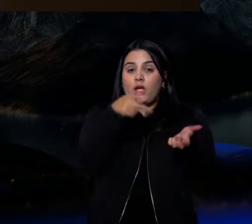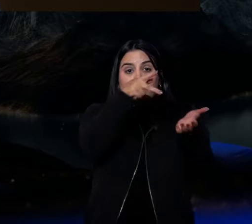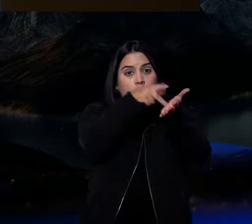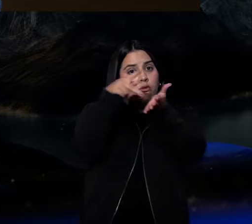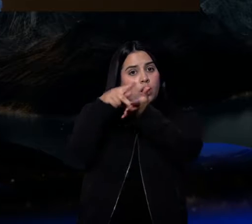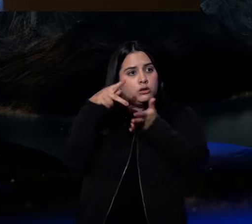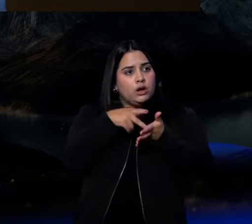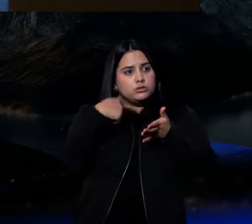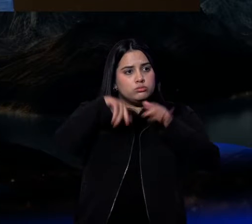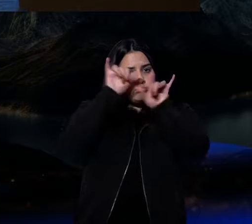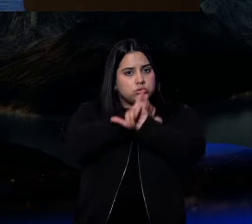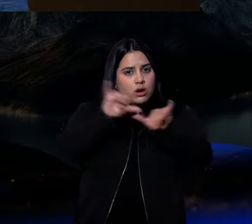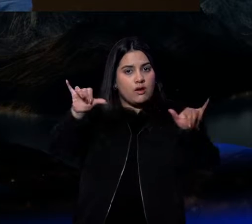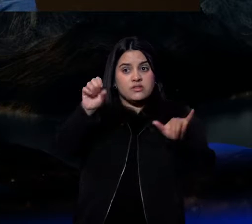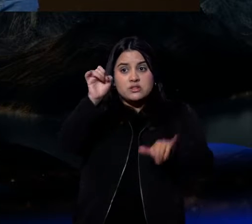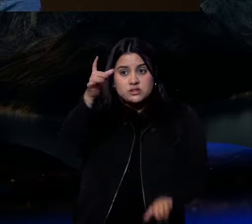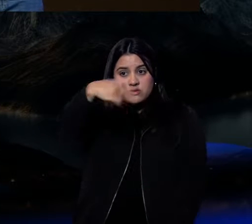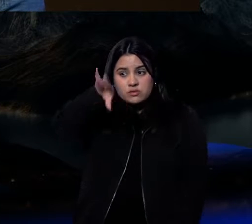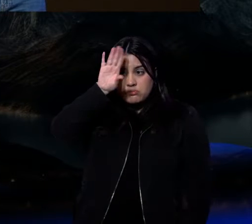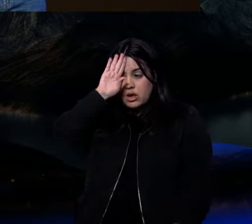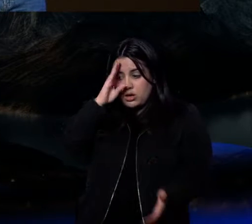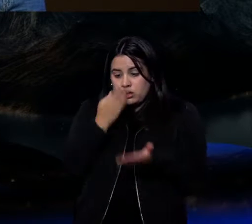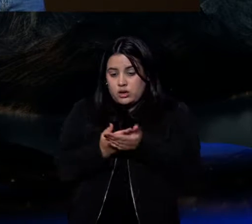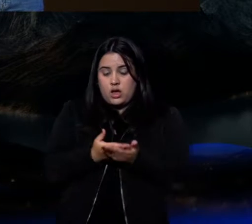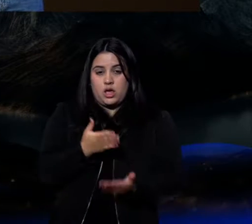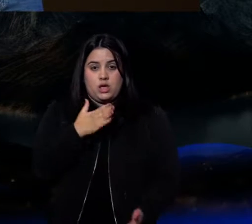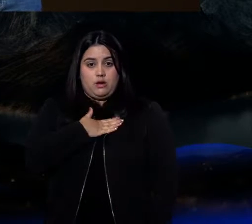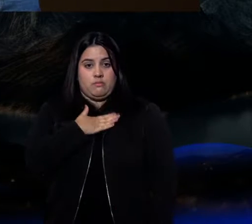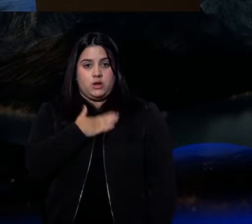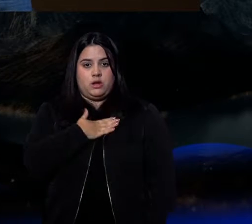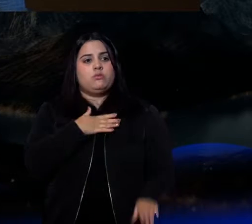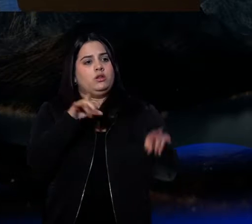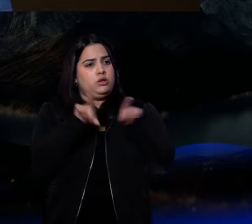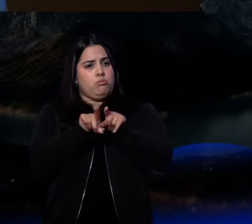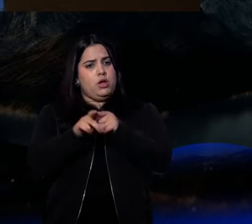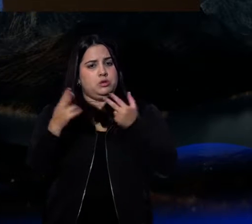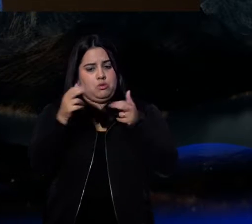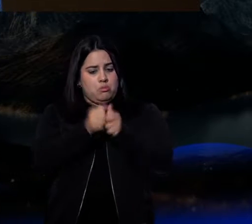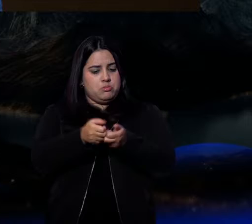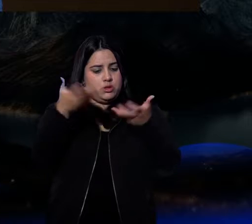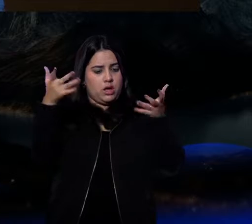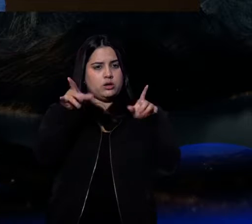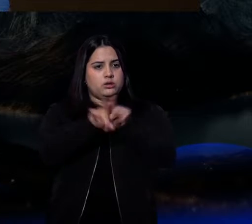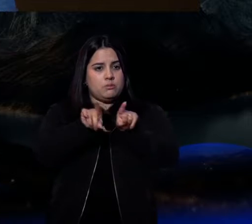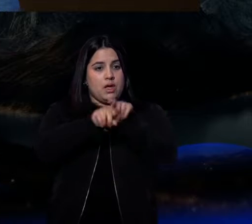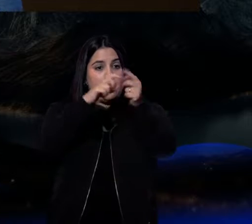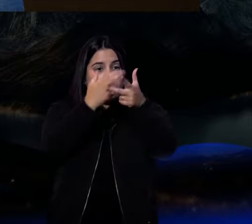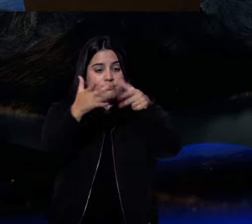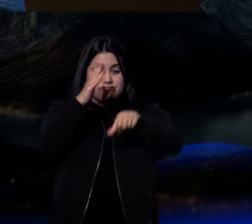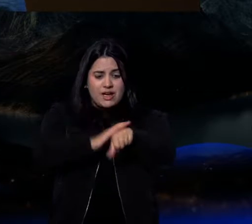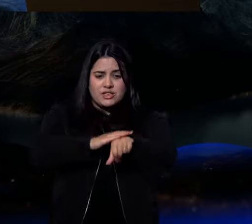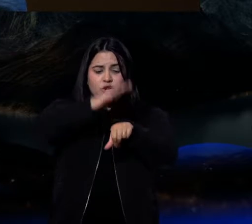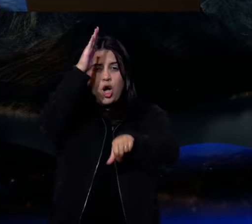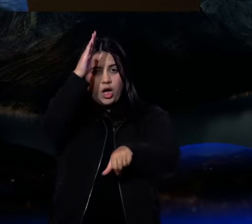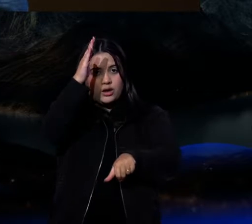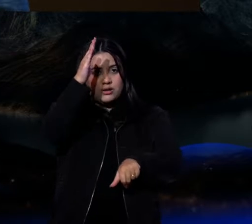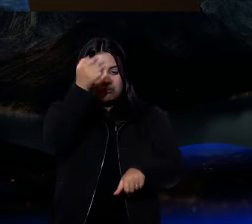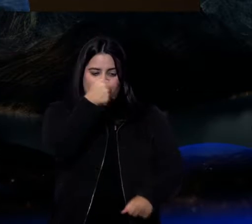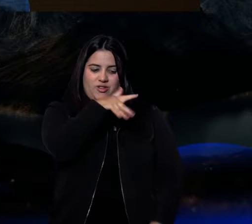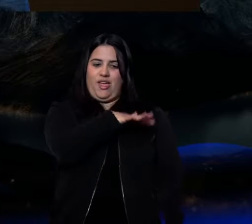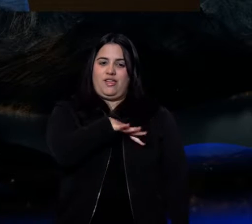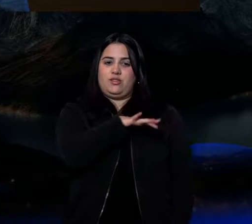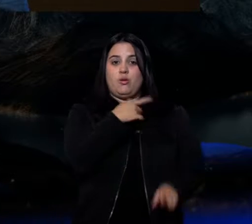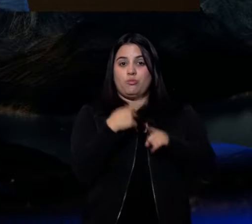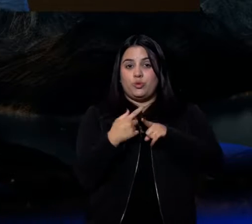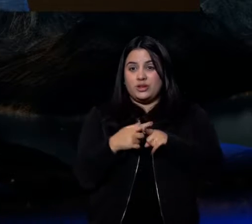lhes digo que aquele que crê em mim fará também as obras que faço. Fará coisas ainda maiores do que estas, porque eu vou para